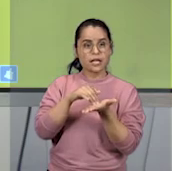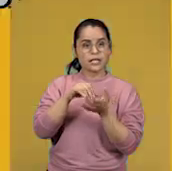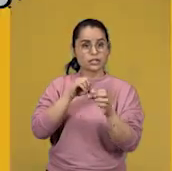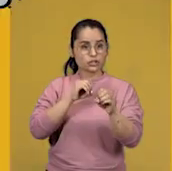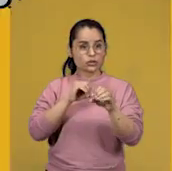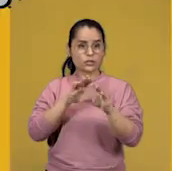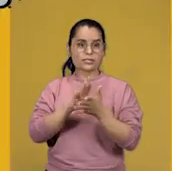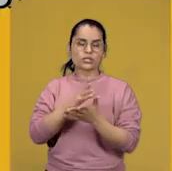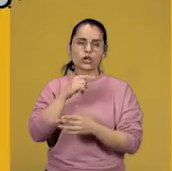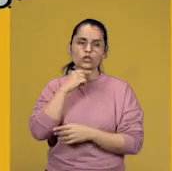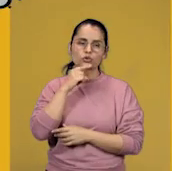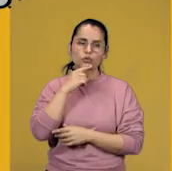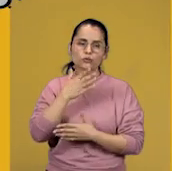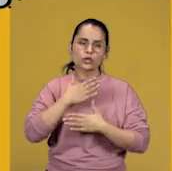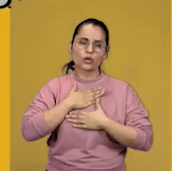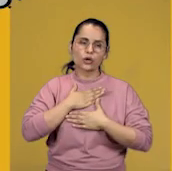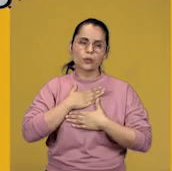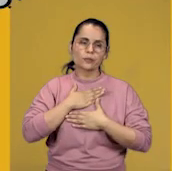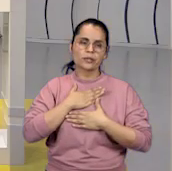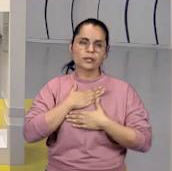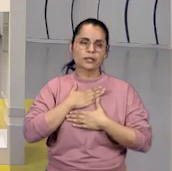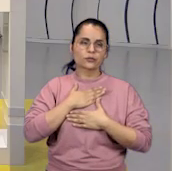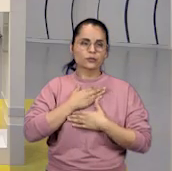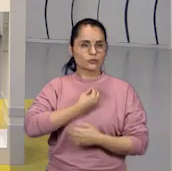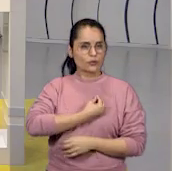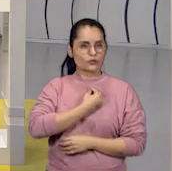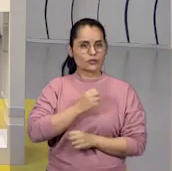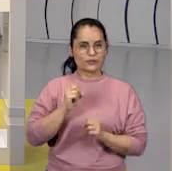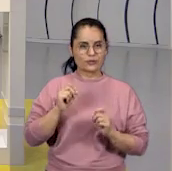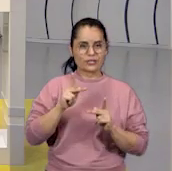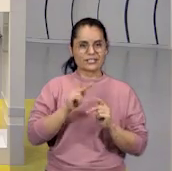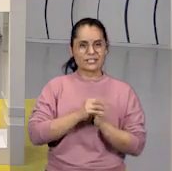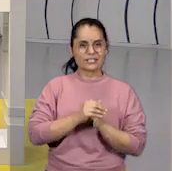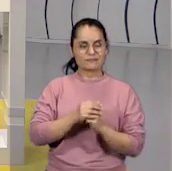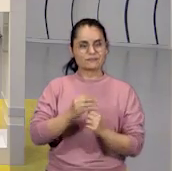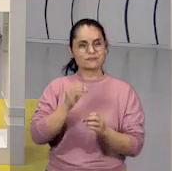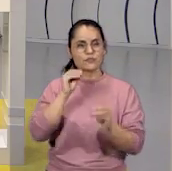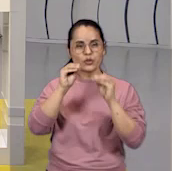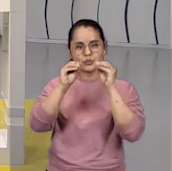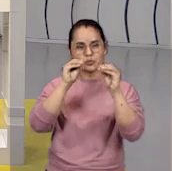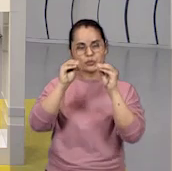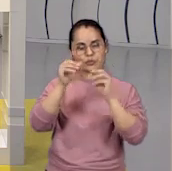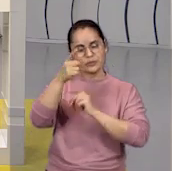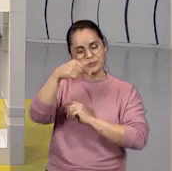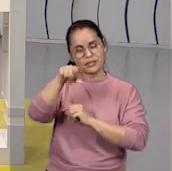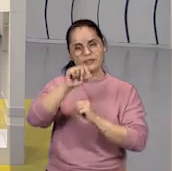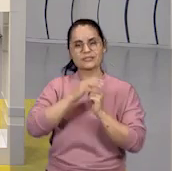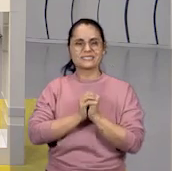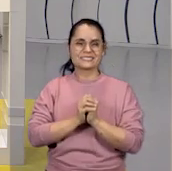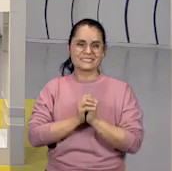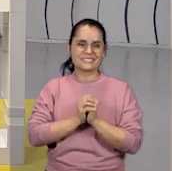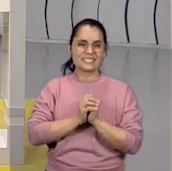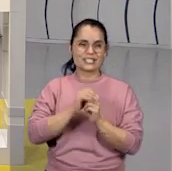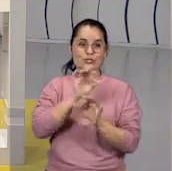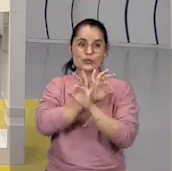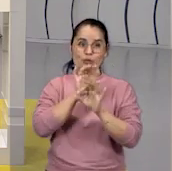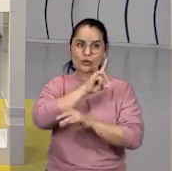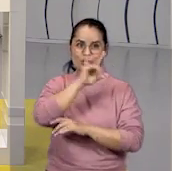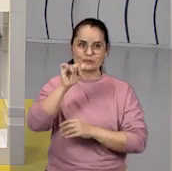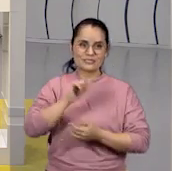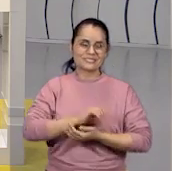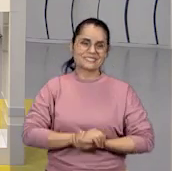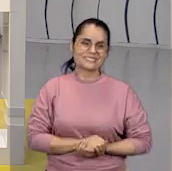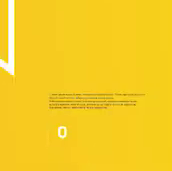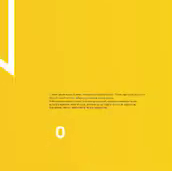tirar dúvida comigo no ao vivo, tá bom? Um grande beijo para vocês e um ótimo dia.